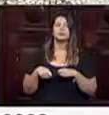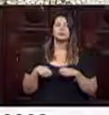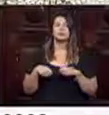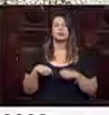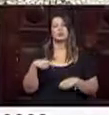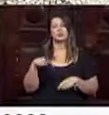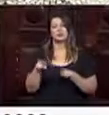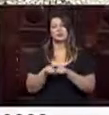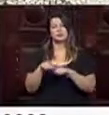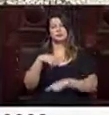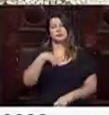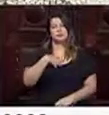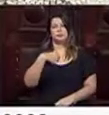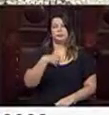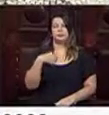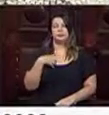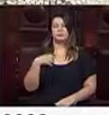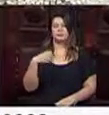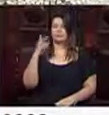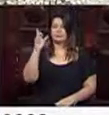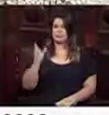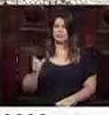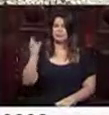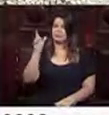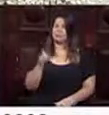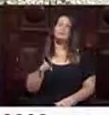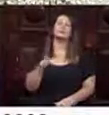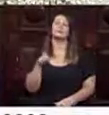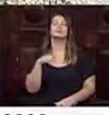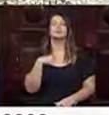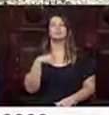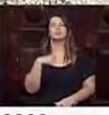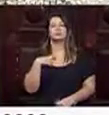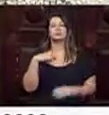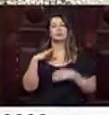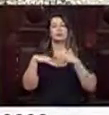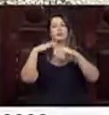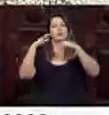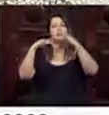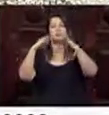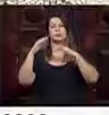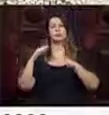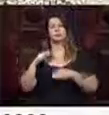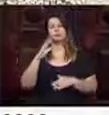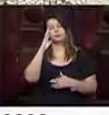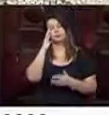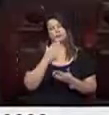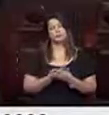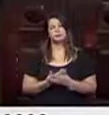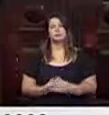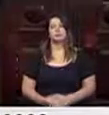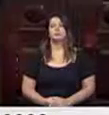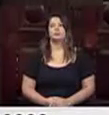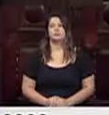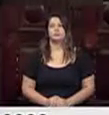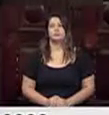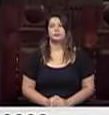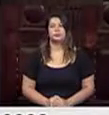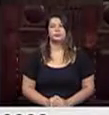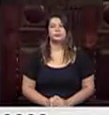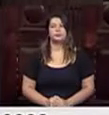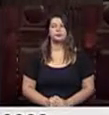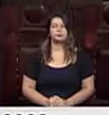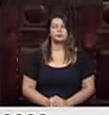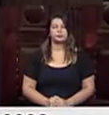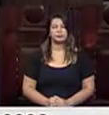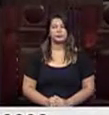que tenham uma militância e uma política efetiva nessa área e represente um avanço e um consenso da Casa. Eu quero apenas terminar, presidente,